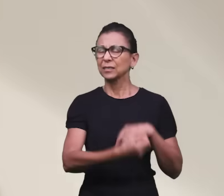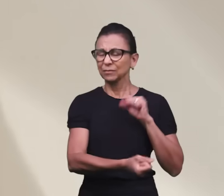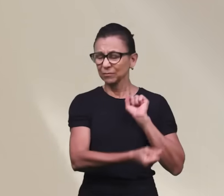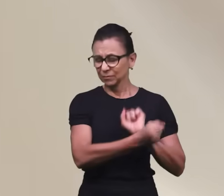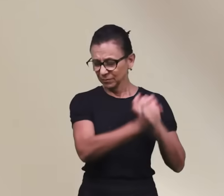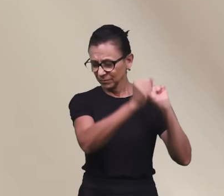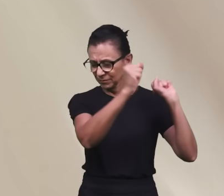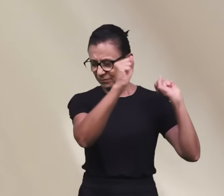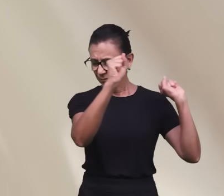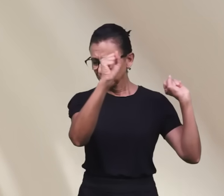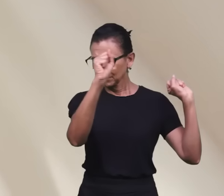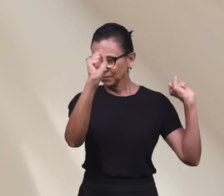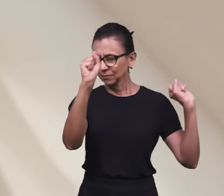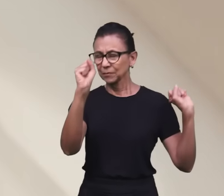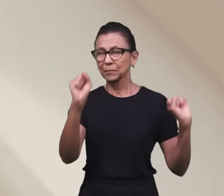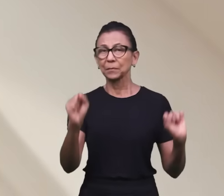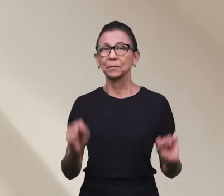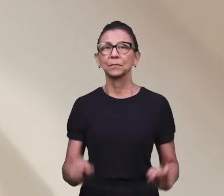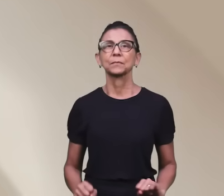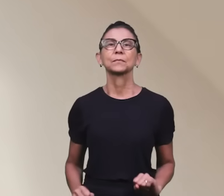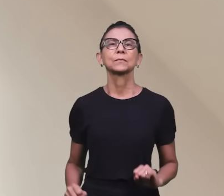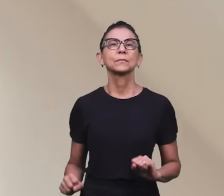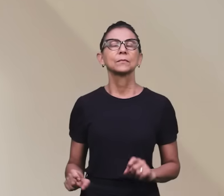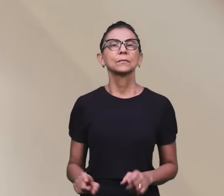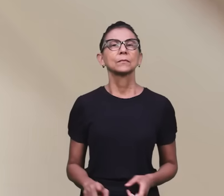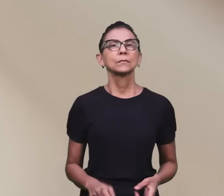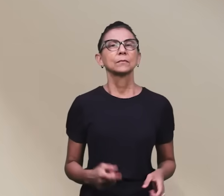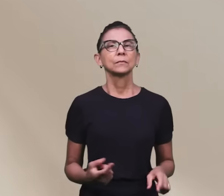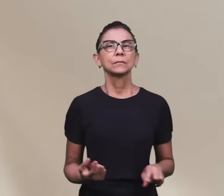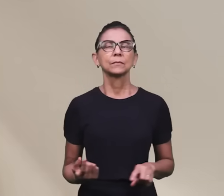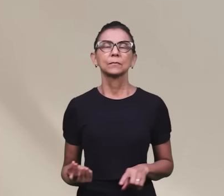E total libertação.